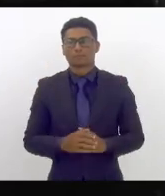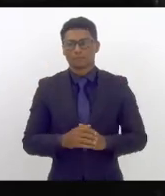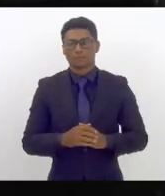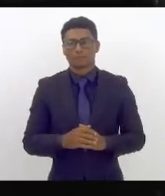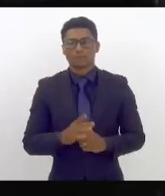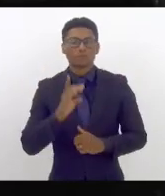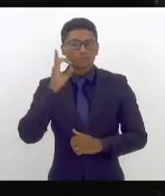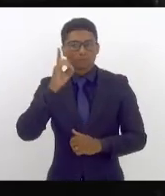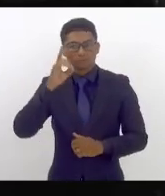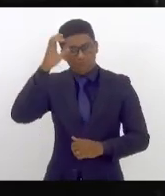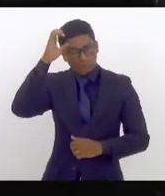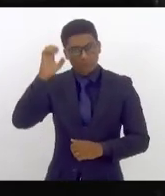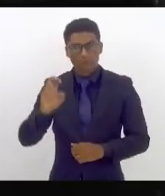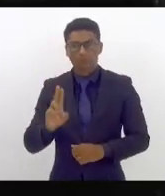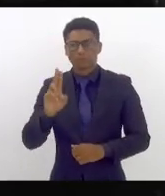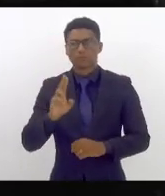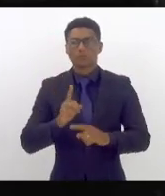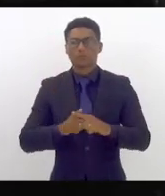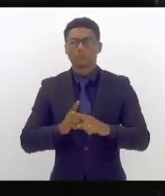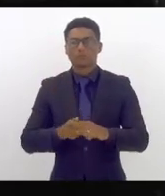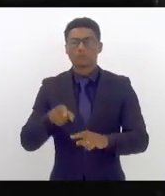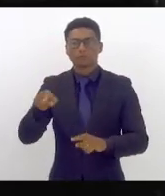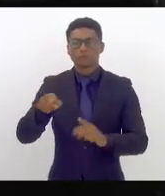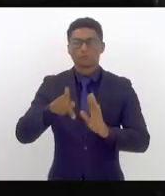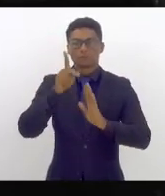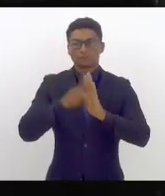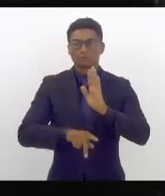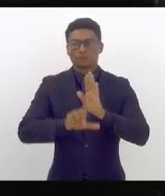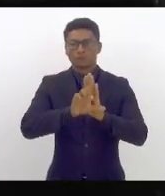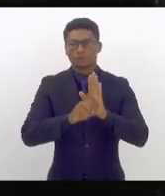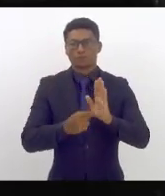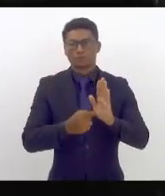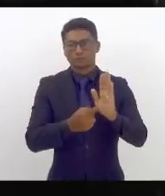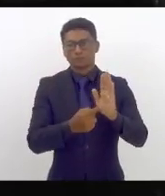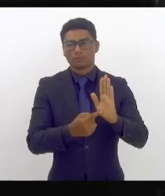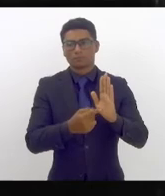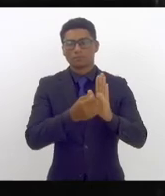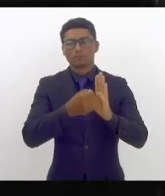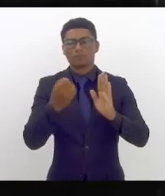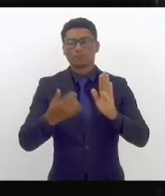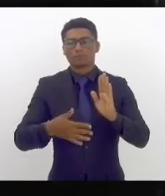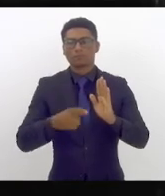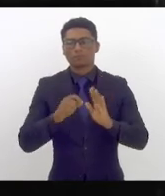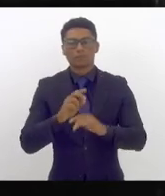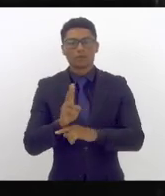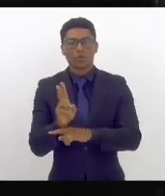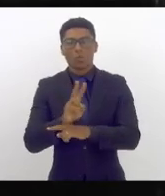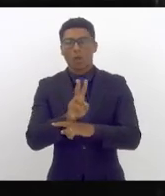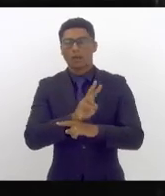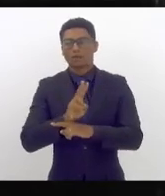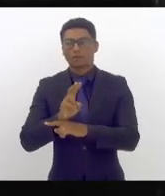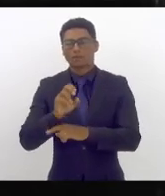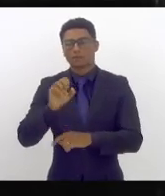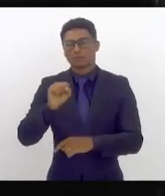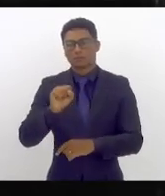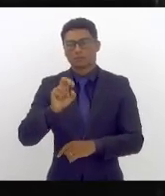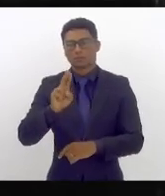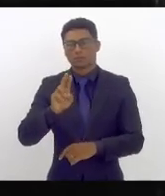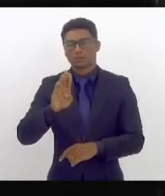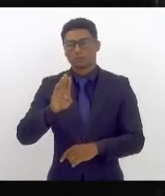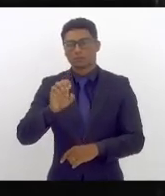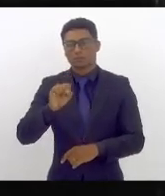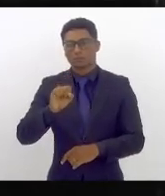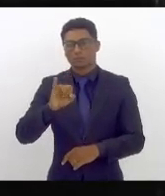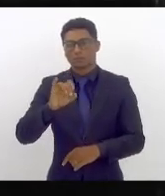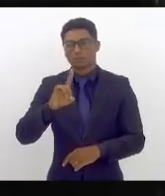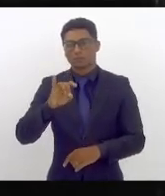a deputada tia Ju pelo seu projeto que fala da guarda subsidiada na ocasião em